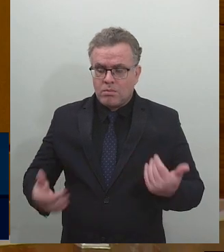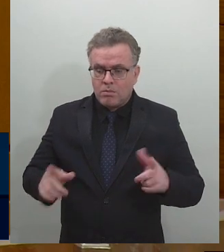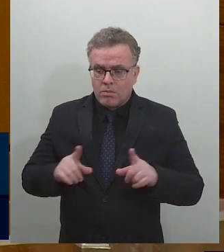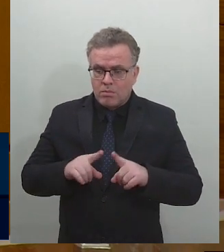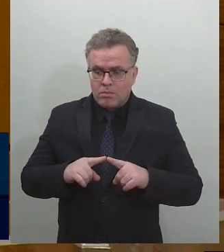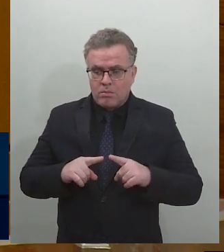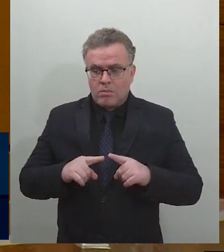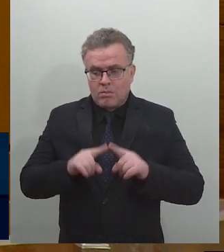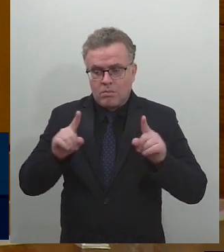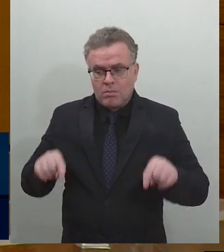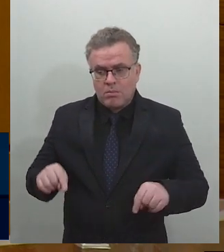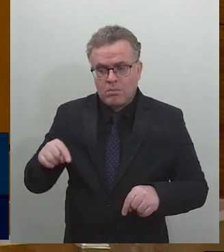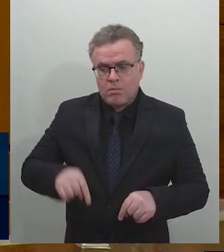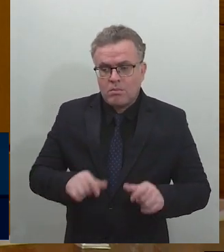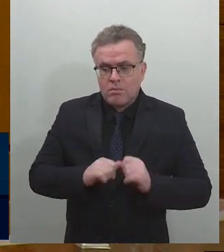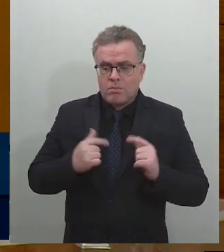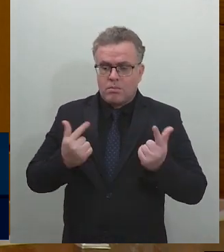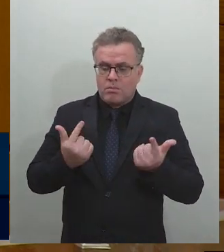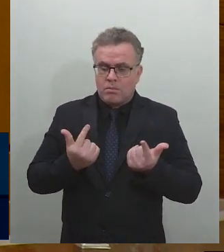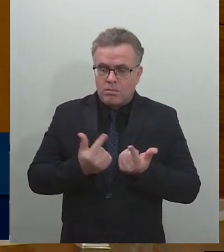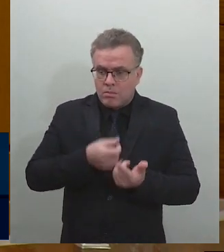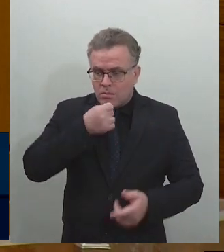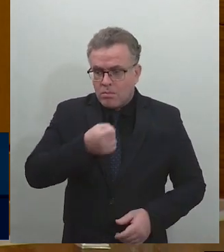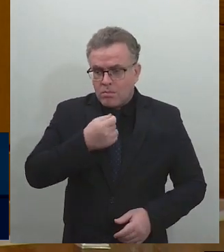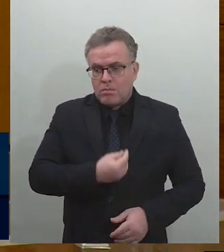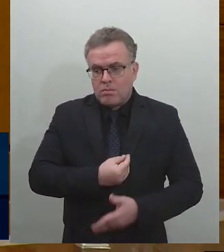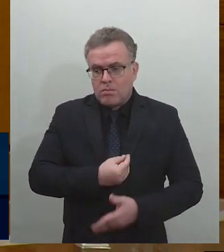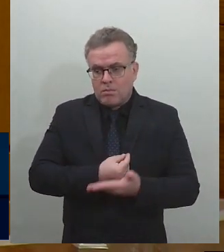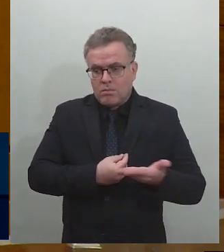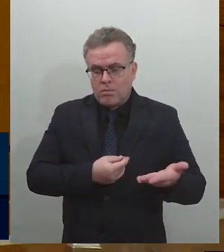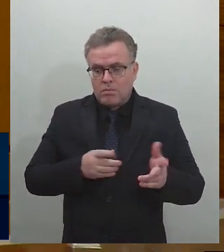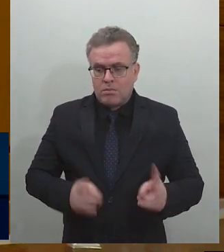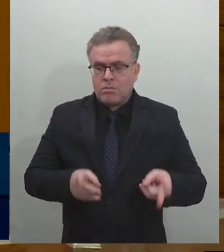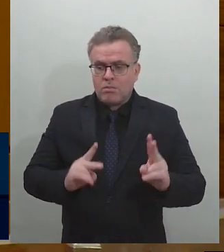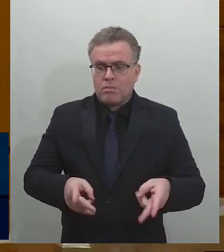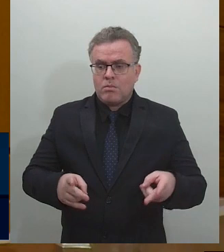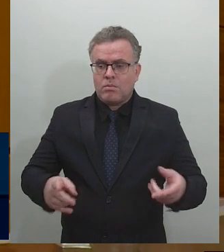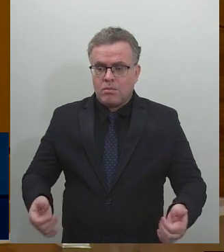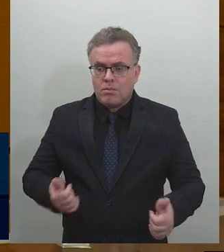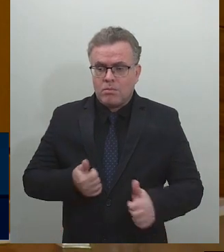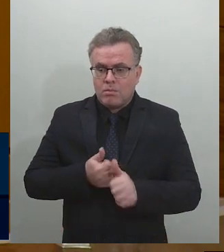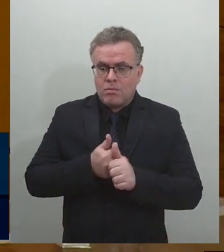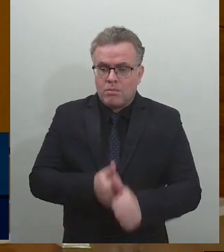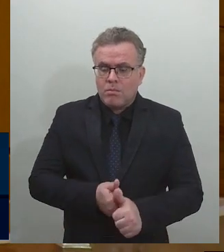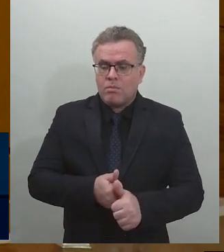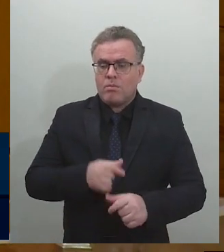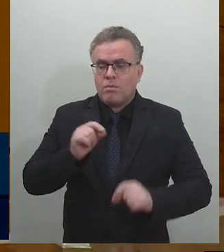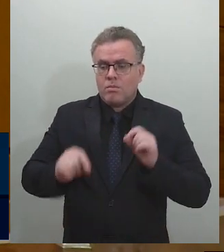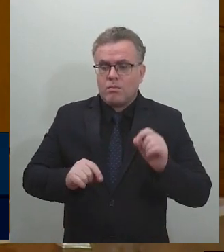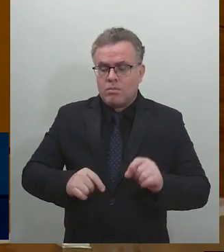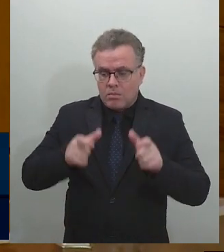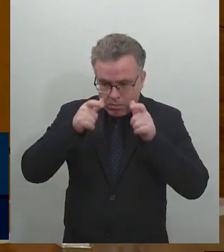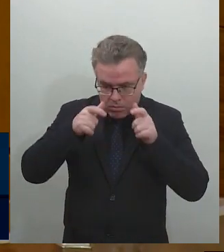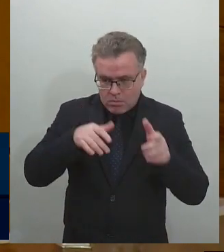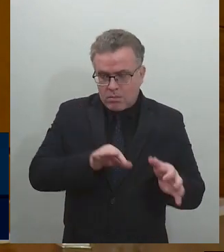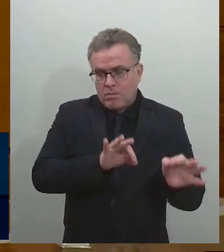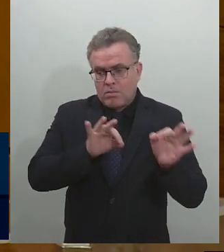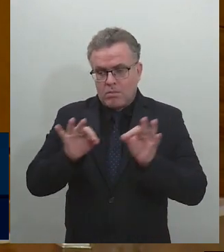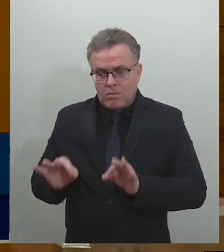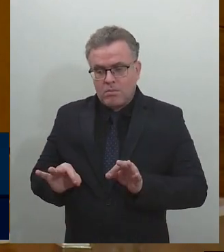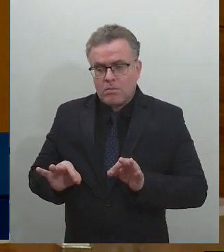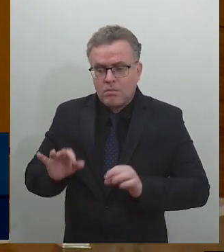imprensa aqui também sempre presente, quem nos acompanha através da TV Alese, nas galerias dessa casa, a gente ocupa